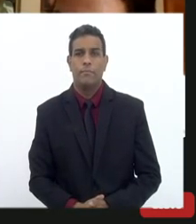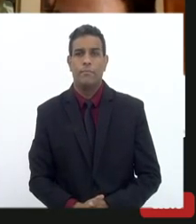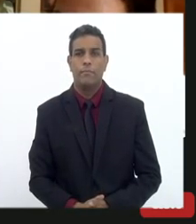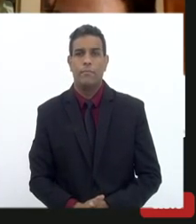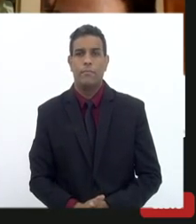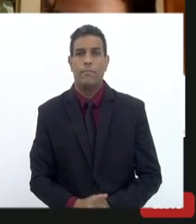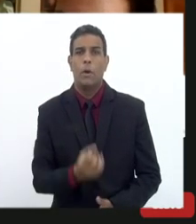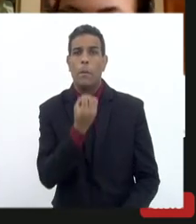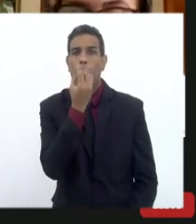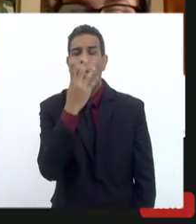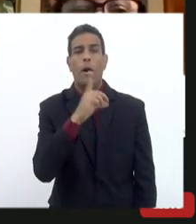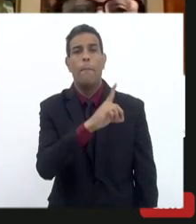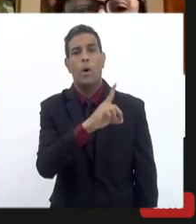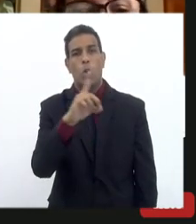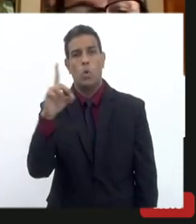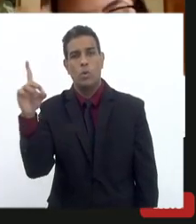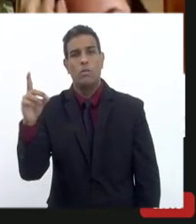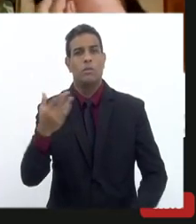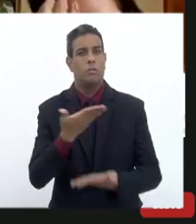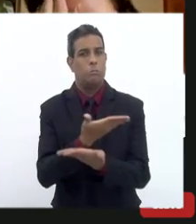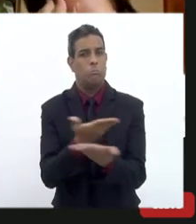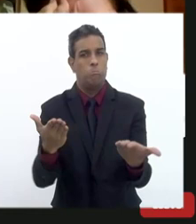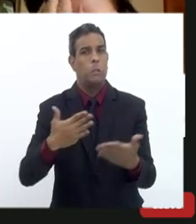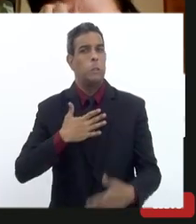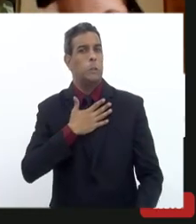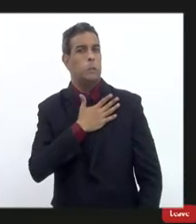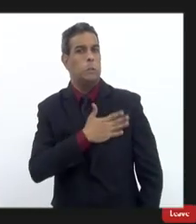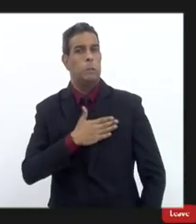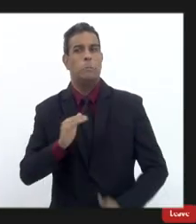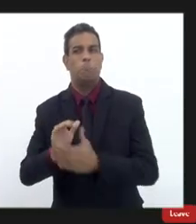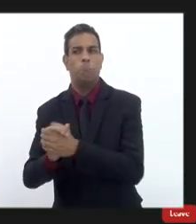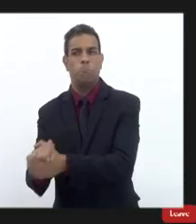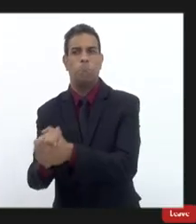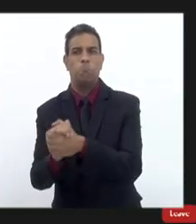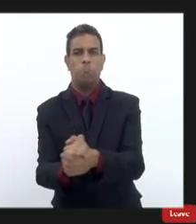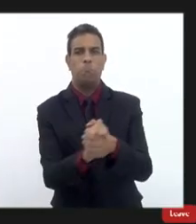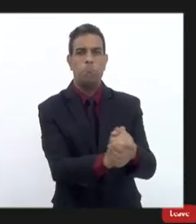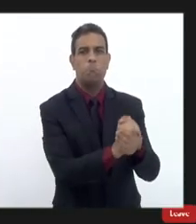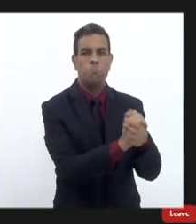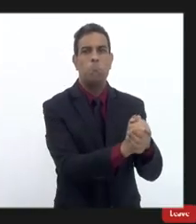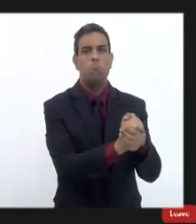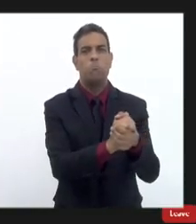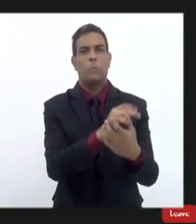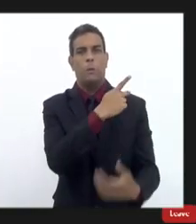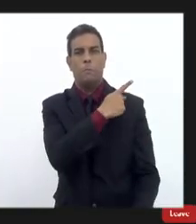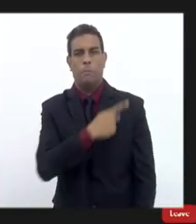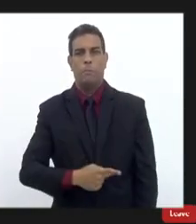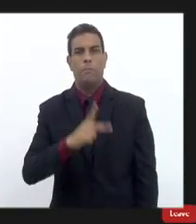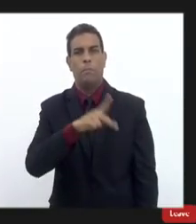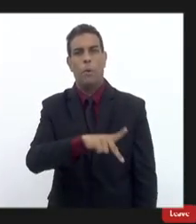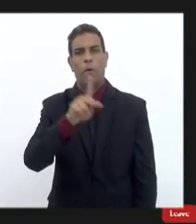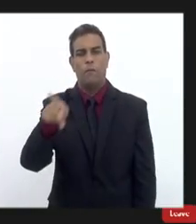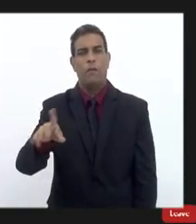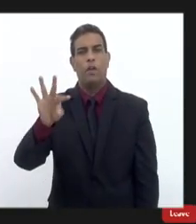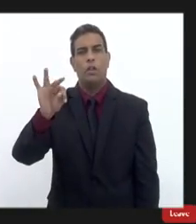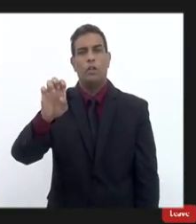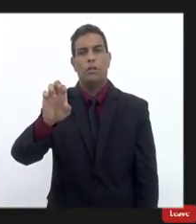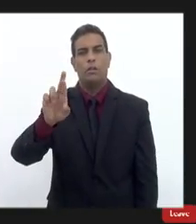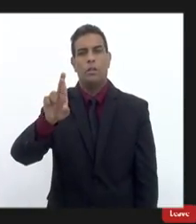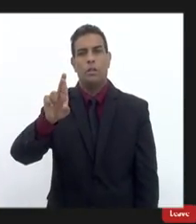Bom dia a todos e todas, gostaria de cumprimentar todos os presentes em nome da presidente, professora Terezinha Oliveira